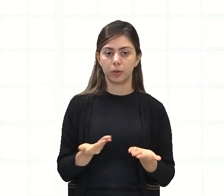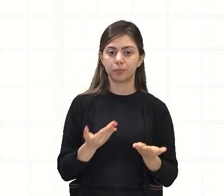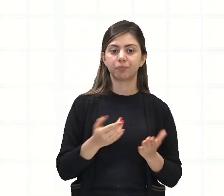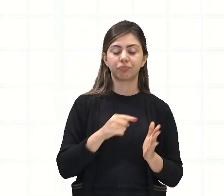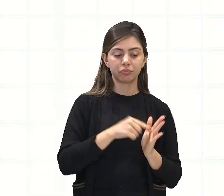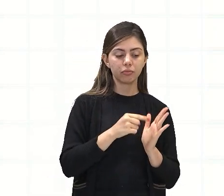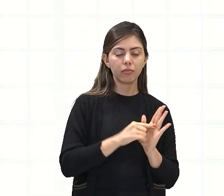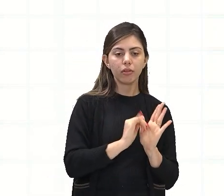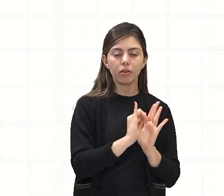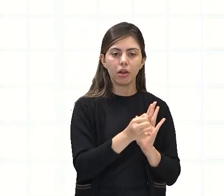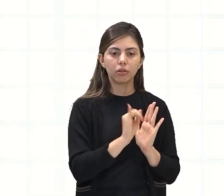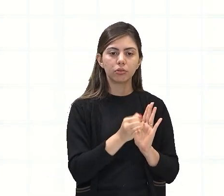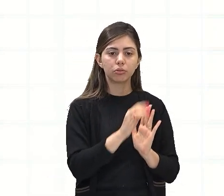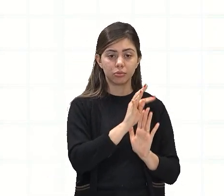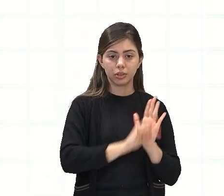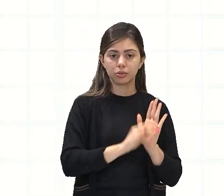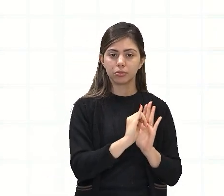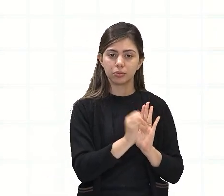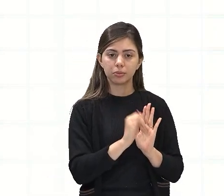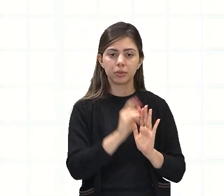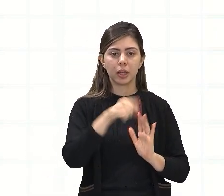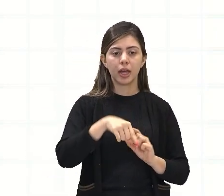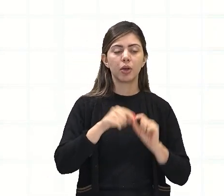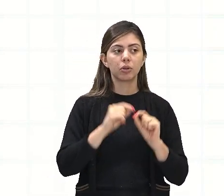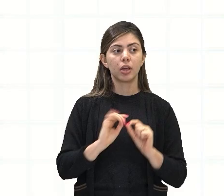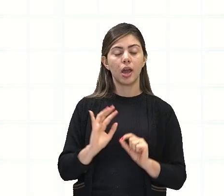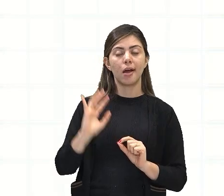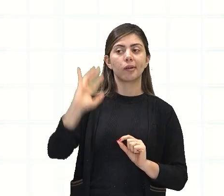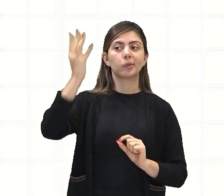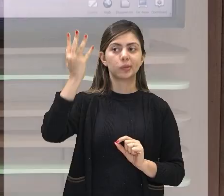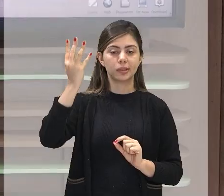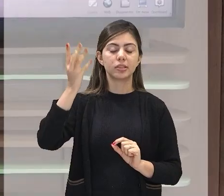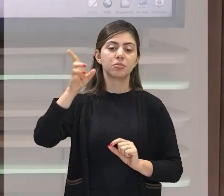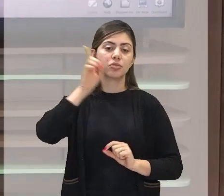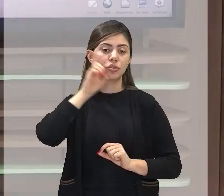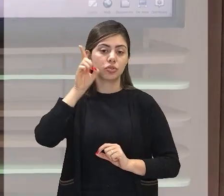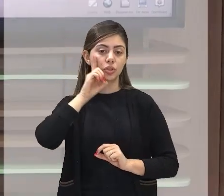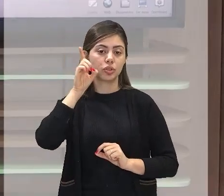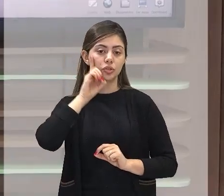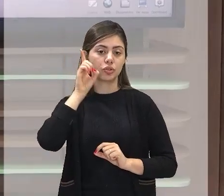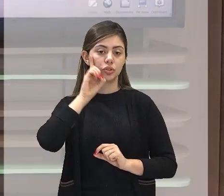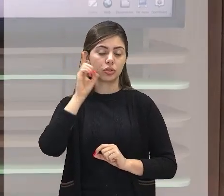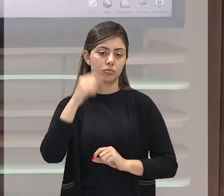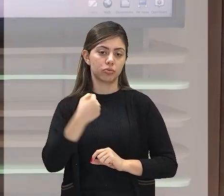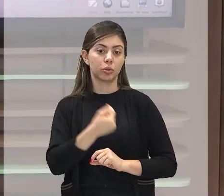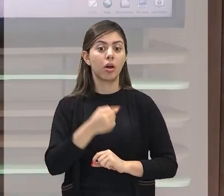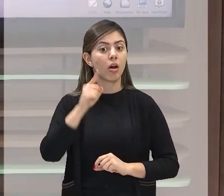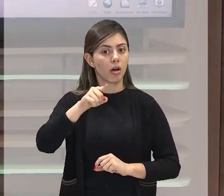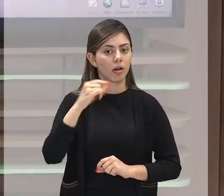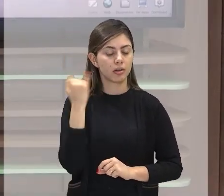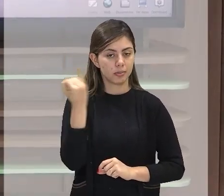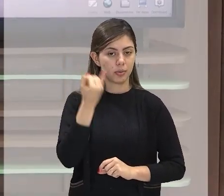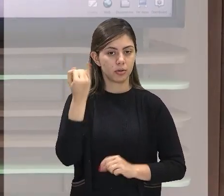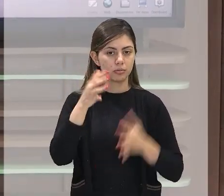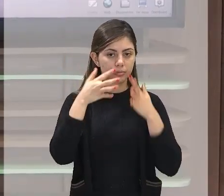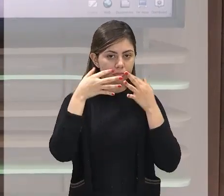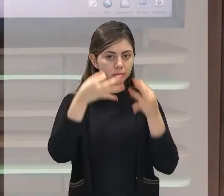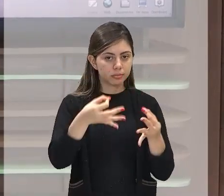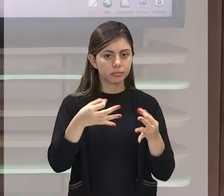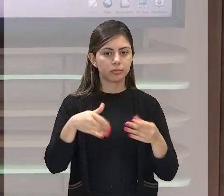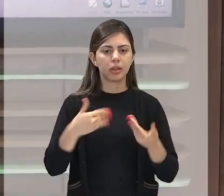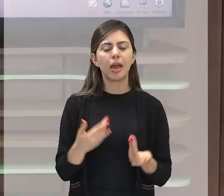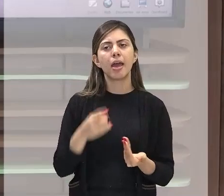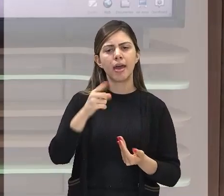fatos atuais, fatos do cotidiano, do dia a dia, gente, isso é muito importante. A notícia é